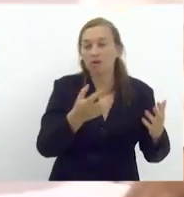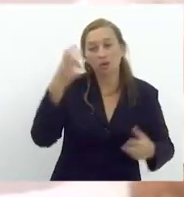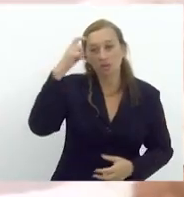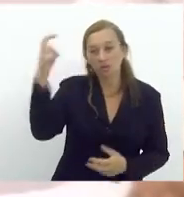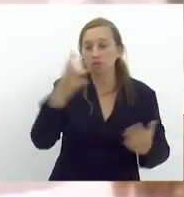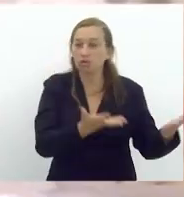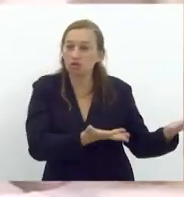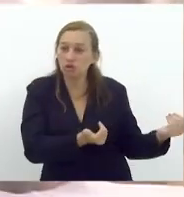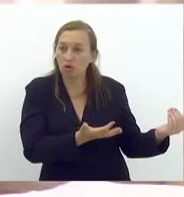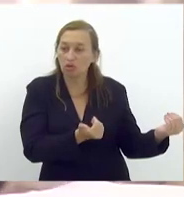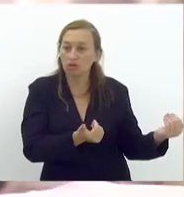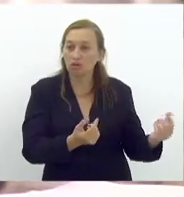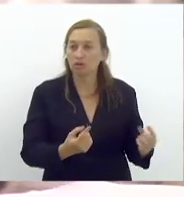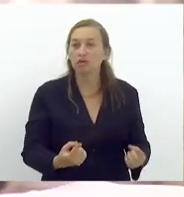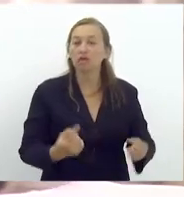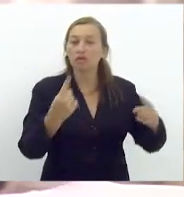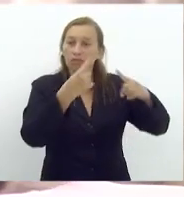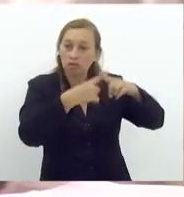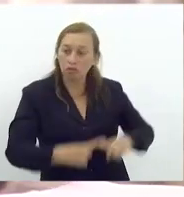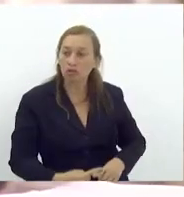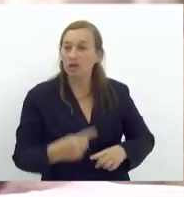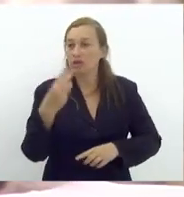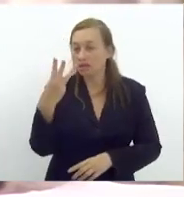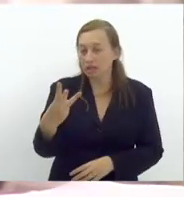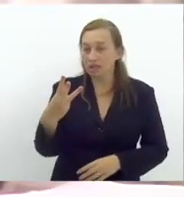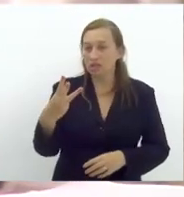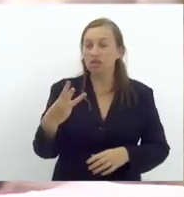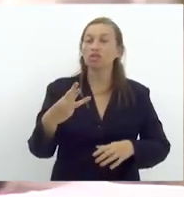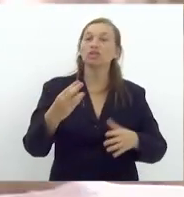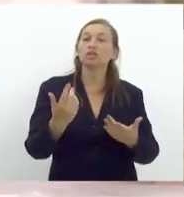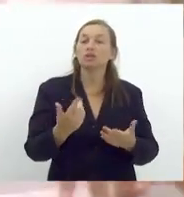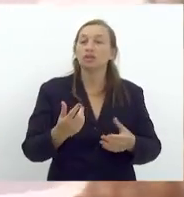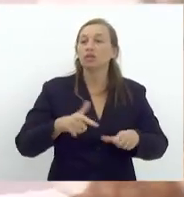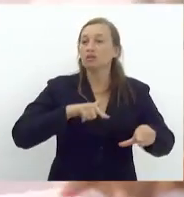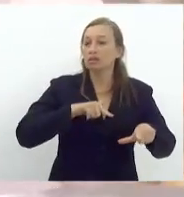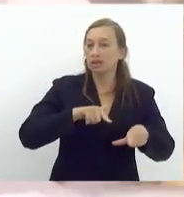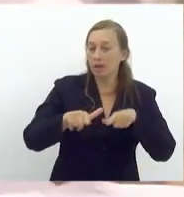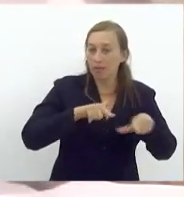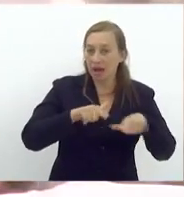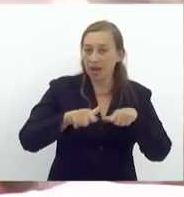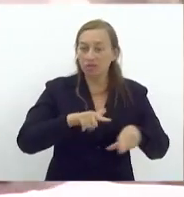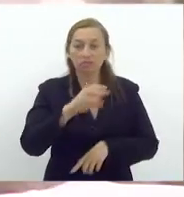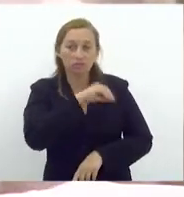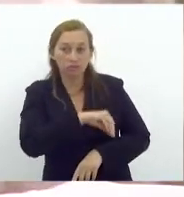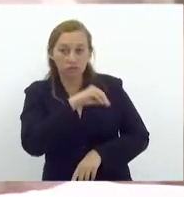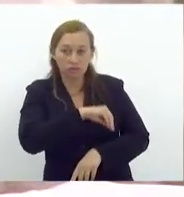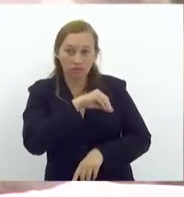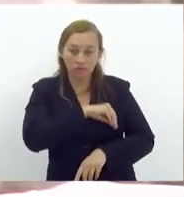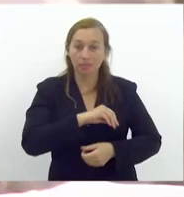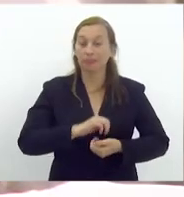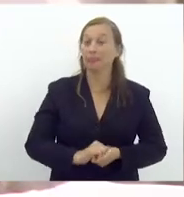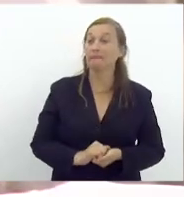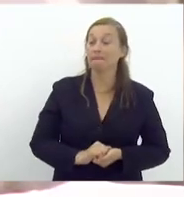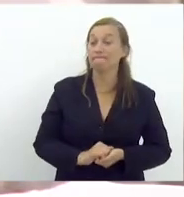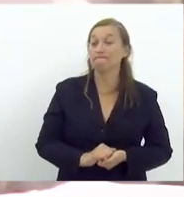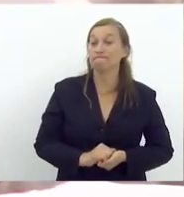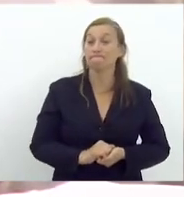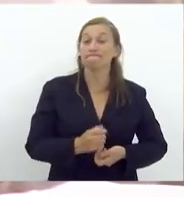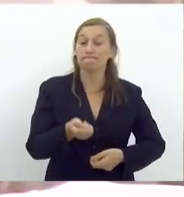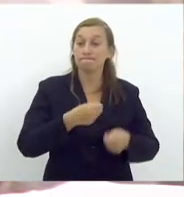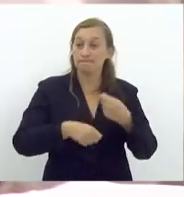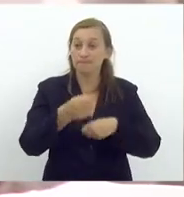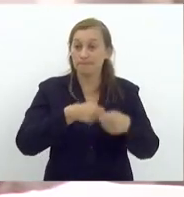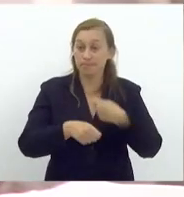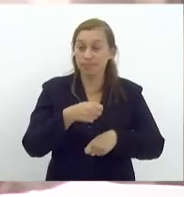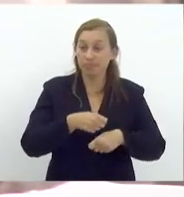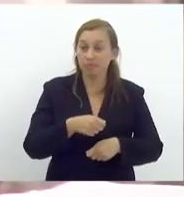ocorreram três etapas internacionais de Breaking gerando emprego oportunidade de negócio economia enfim não dá para falar de